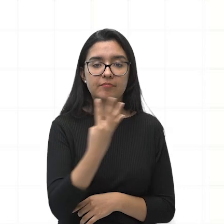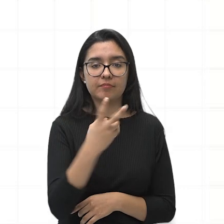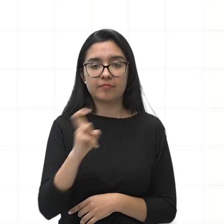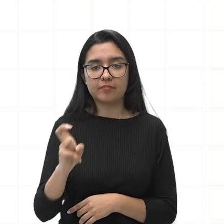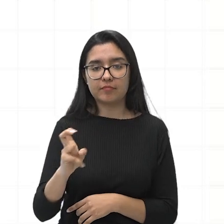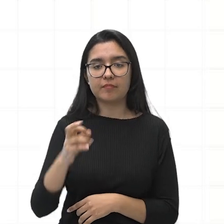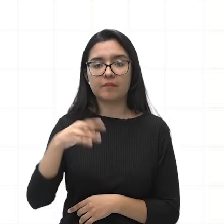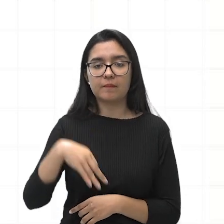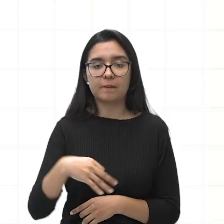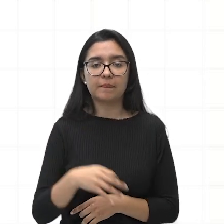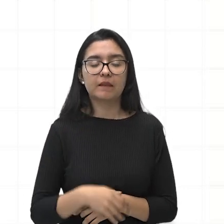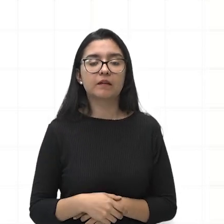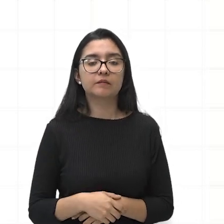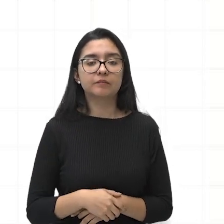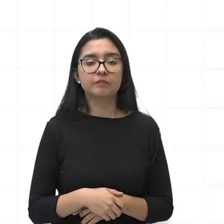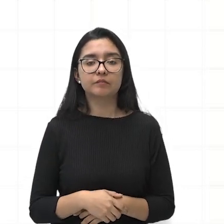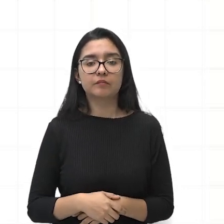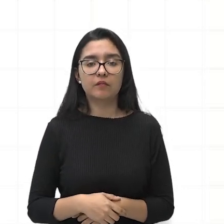45, né? Vão 4.